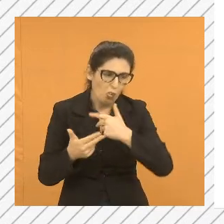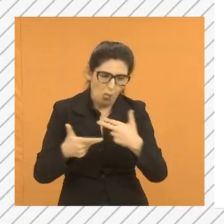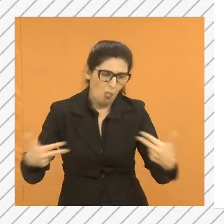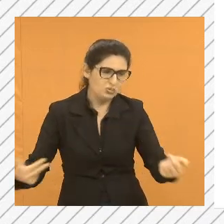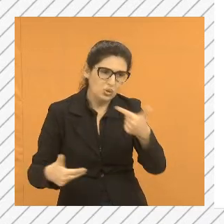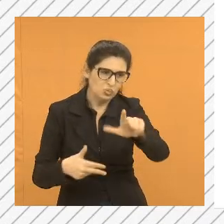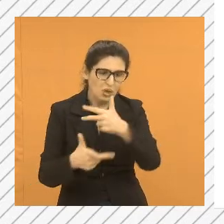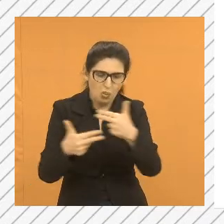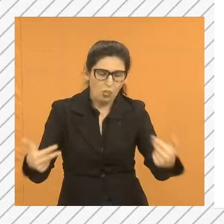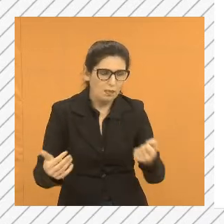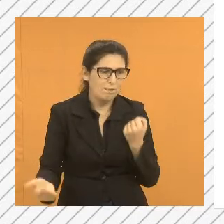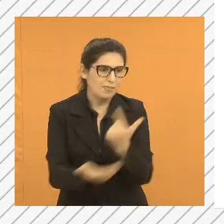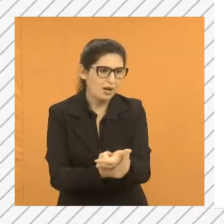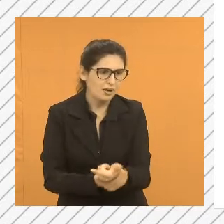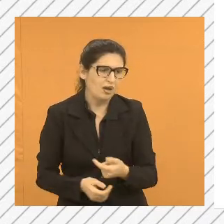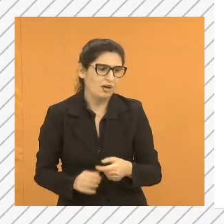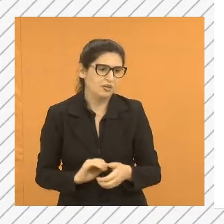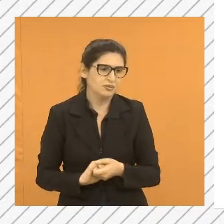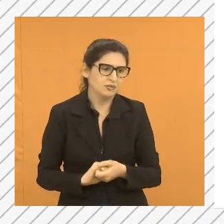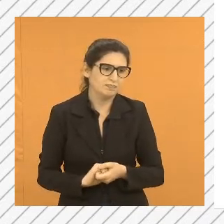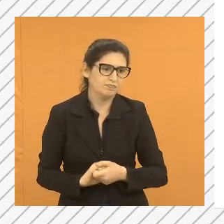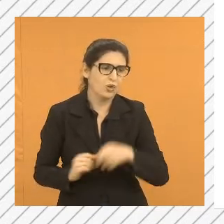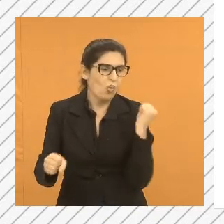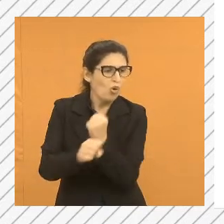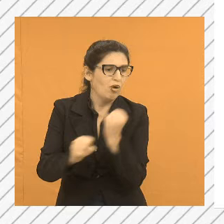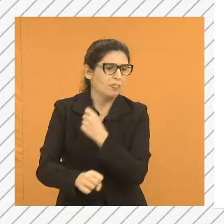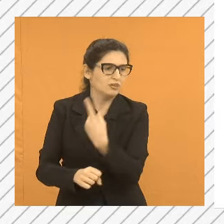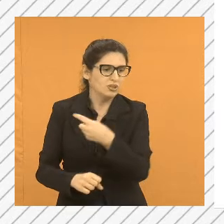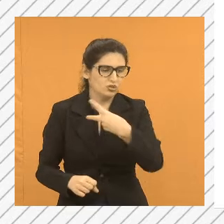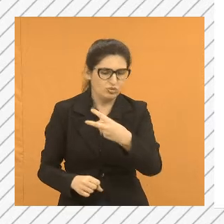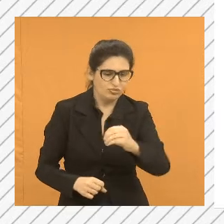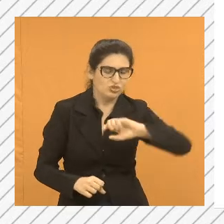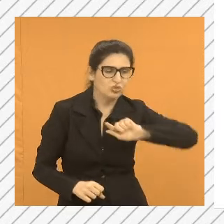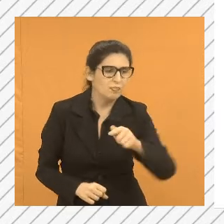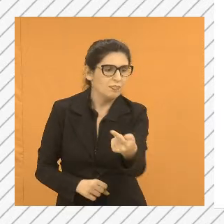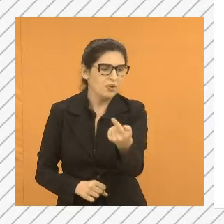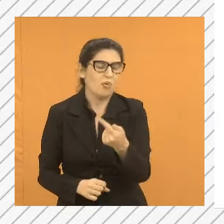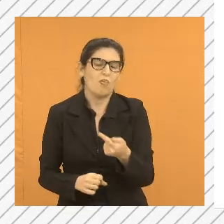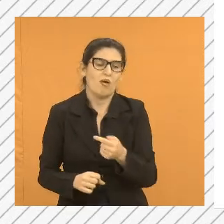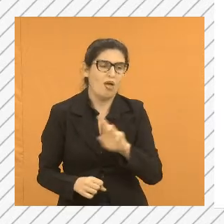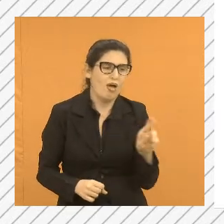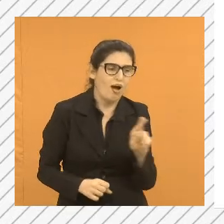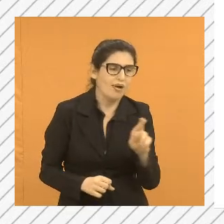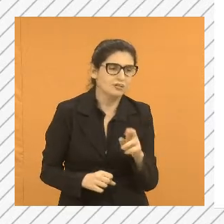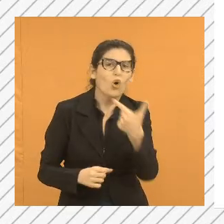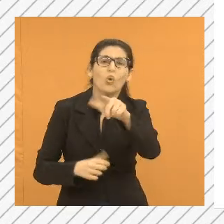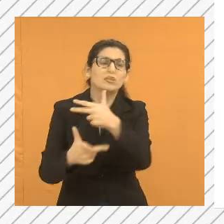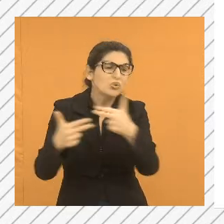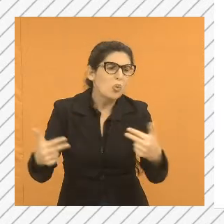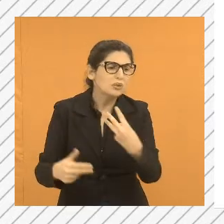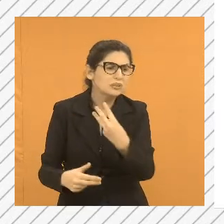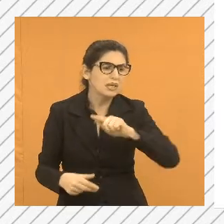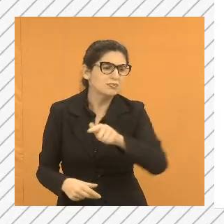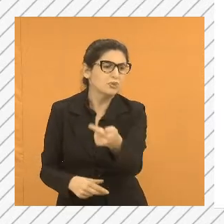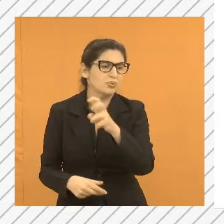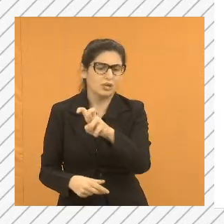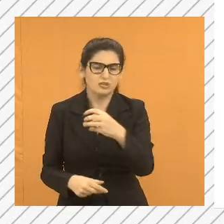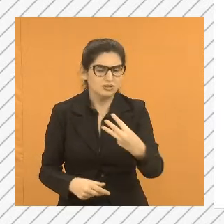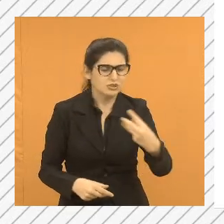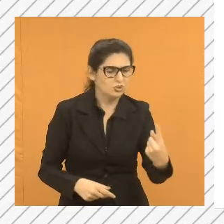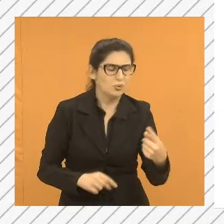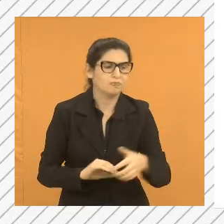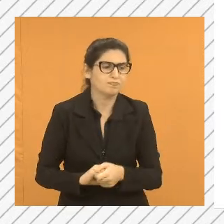e instalações, 120 mil reais, muito pouco nos 2 quadrimestres que passaram, e equipamento e